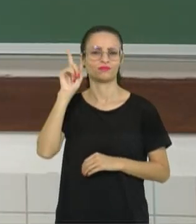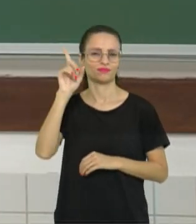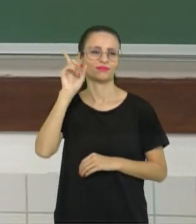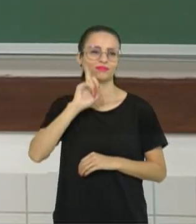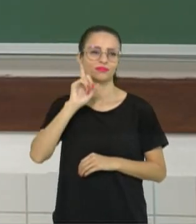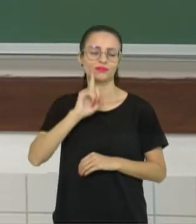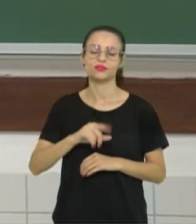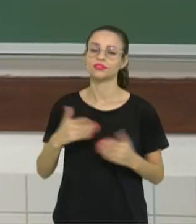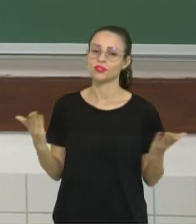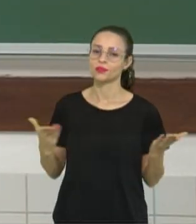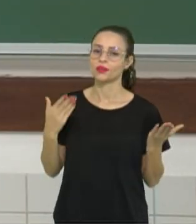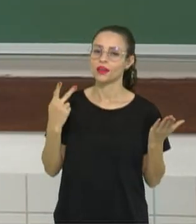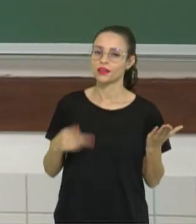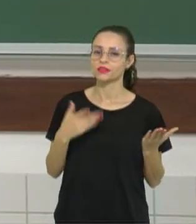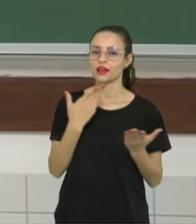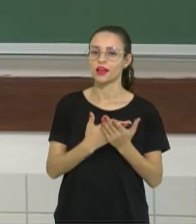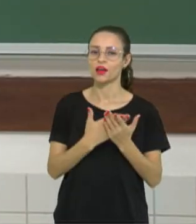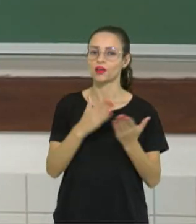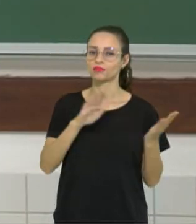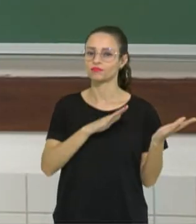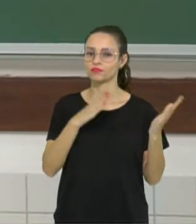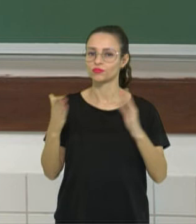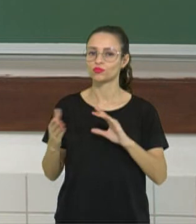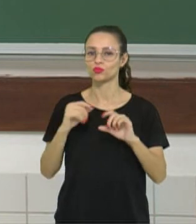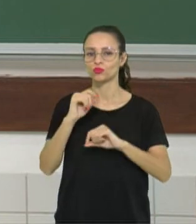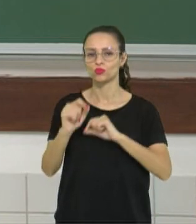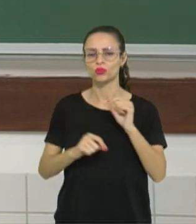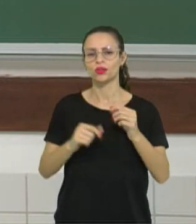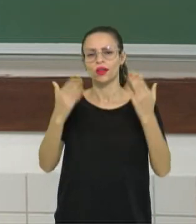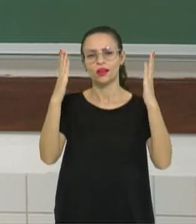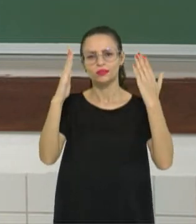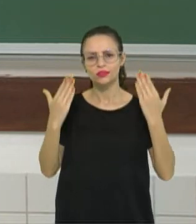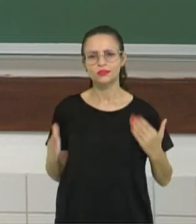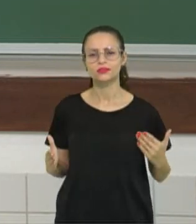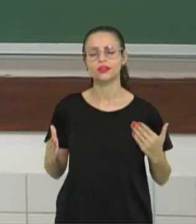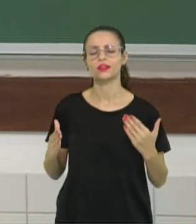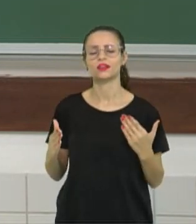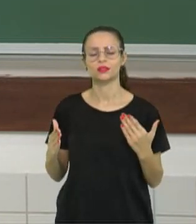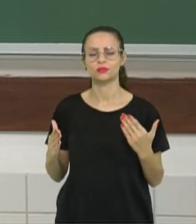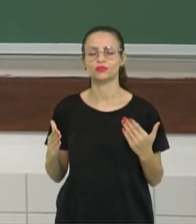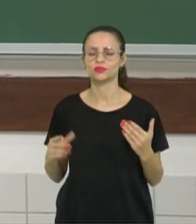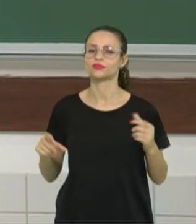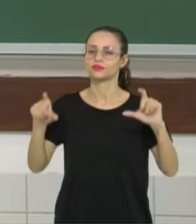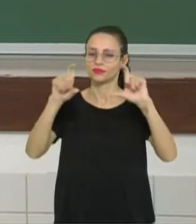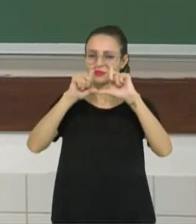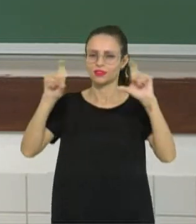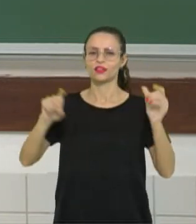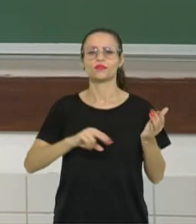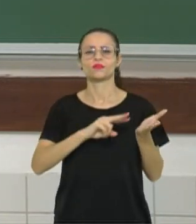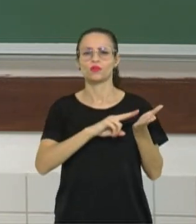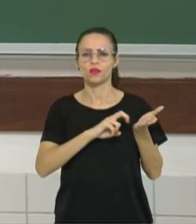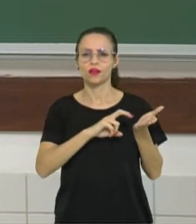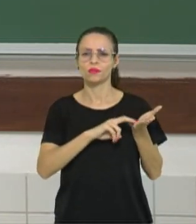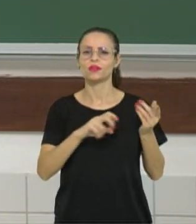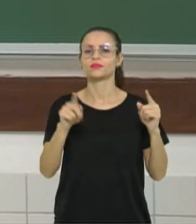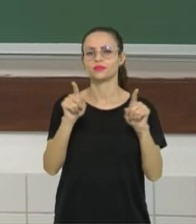na aula de hoje, nós analisamos dentro das nossas tirinhas, além do vocabulário, além da parte